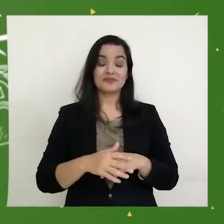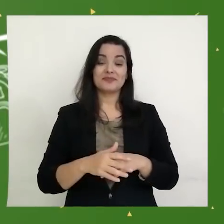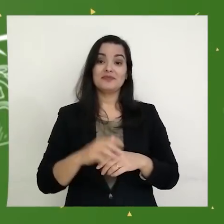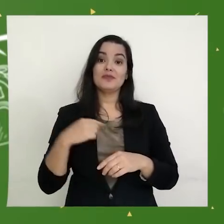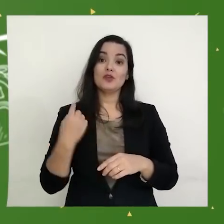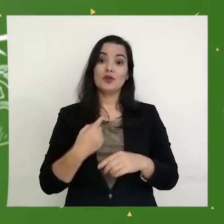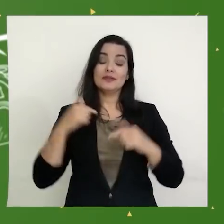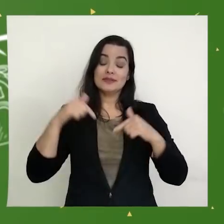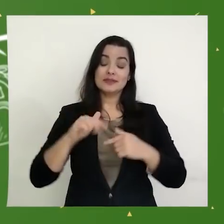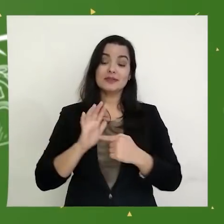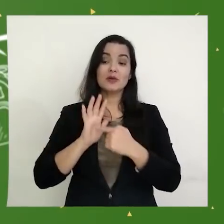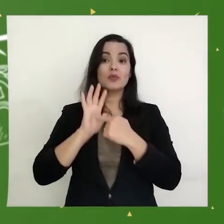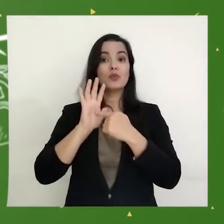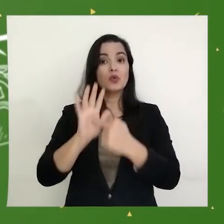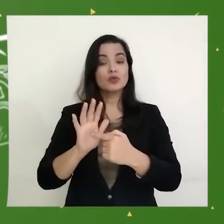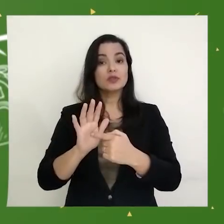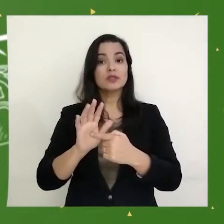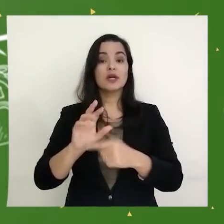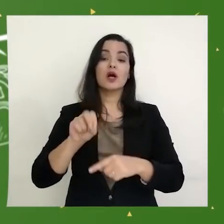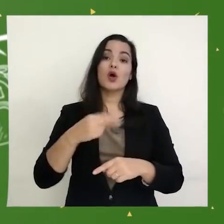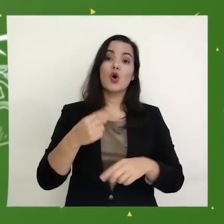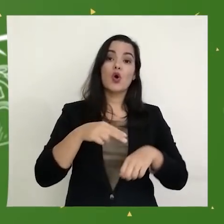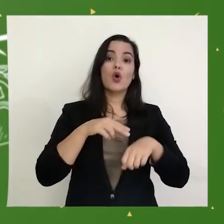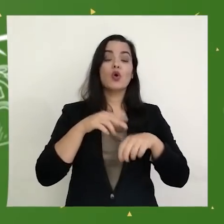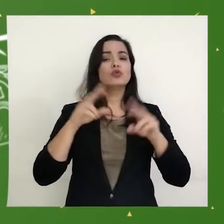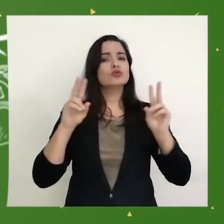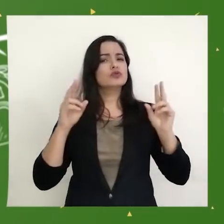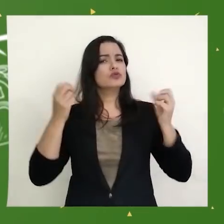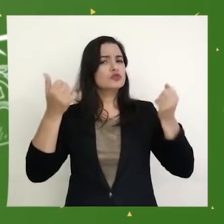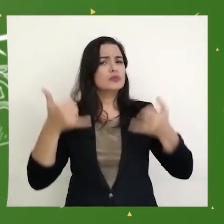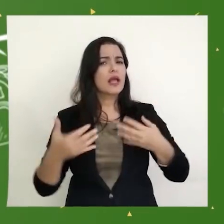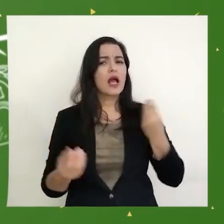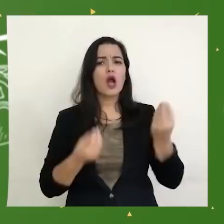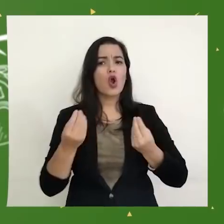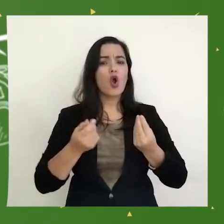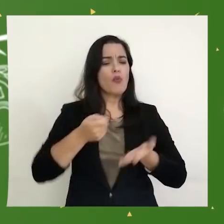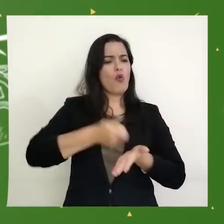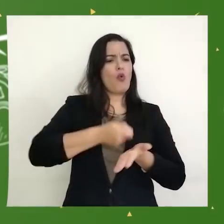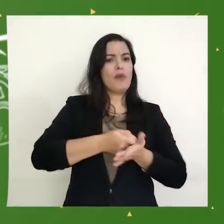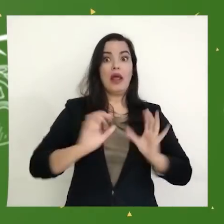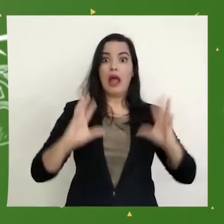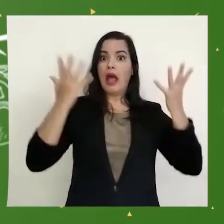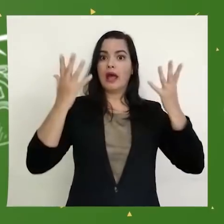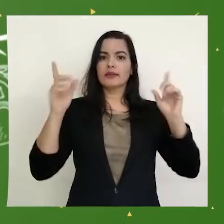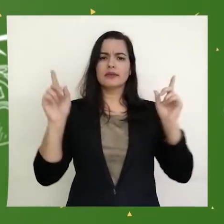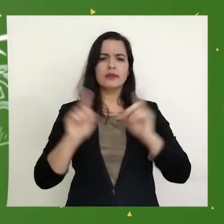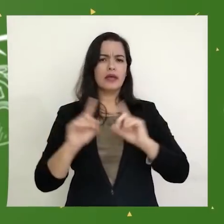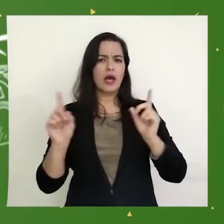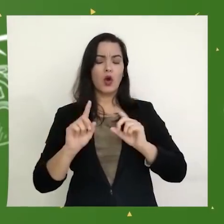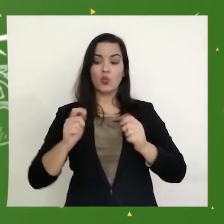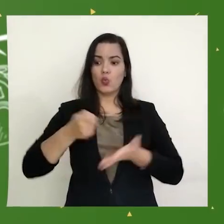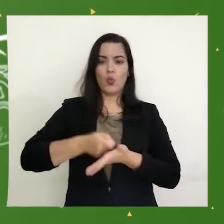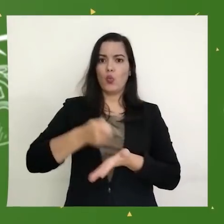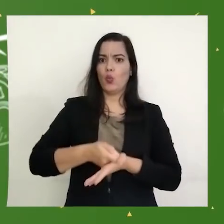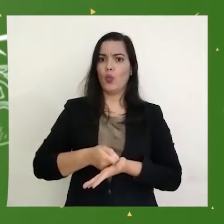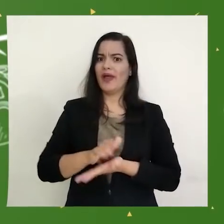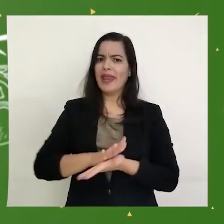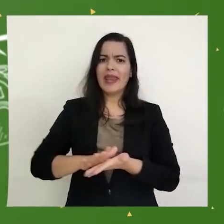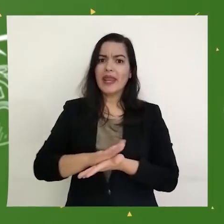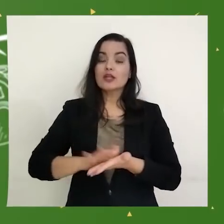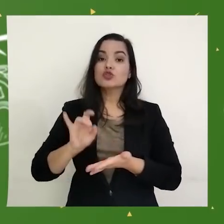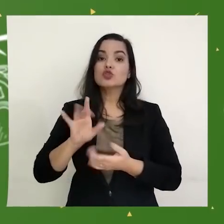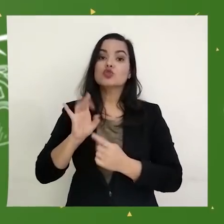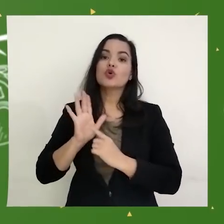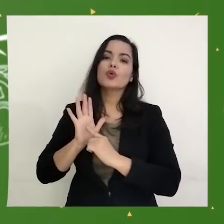situações, falar a respeito de obrigatoriedade de fazer, de comemorar. Não é isso, tá bom? É apenas